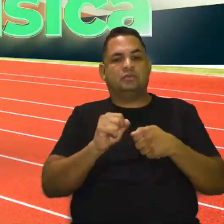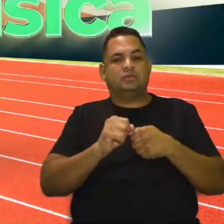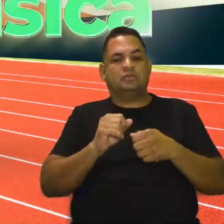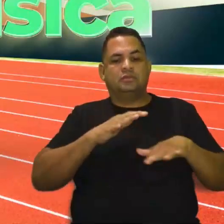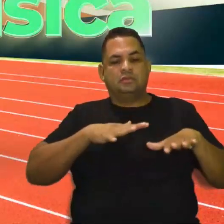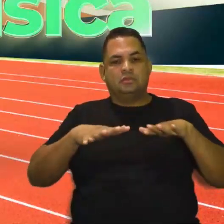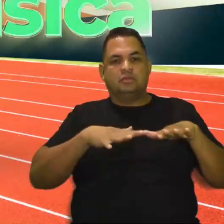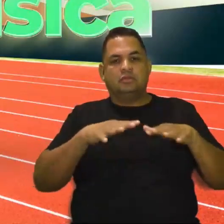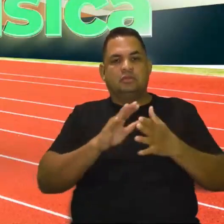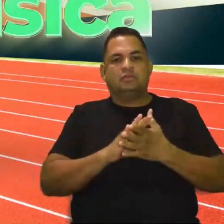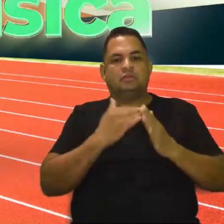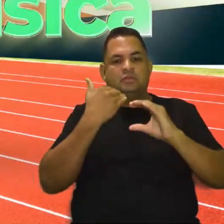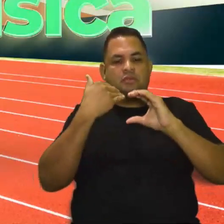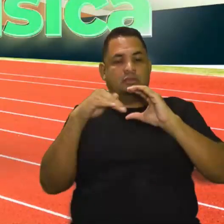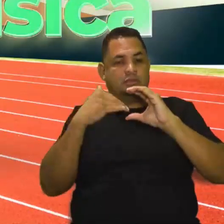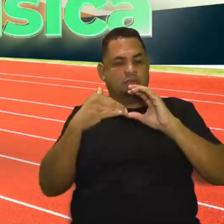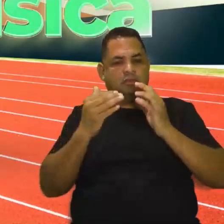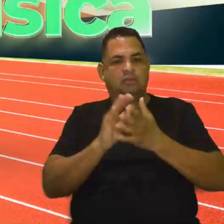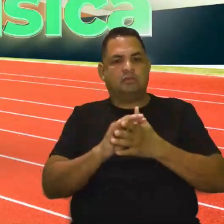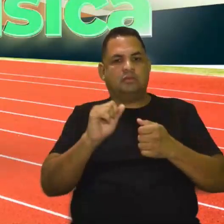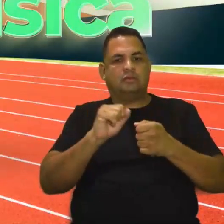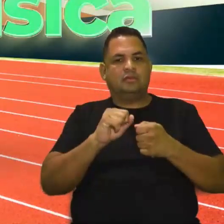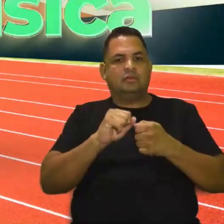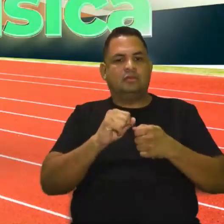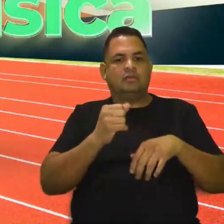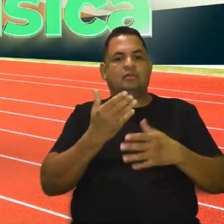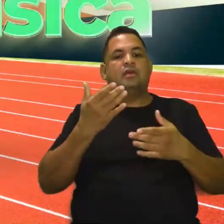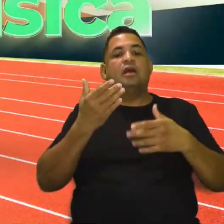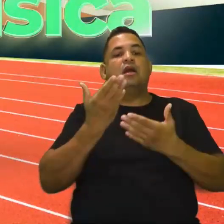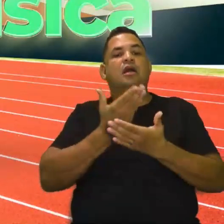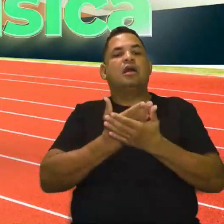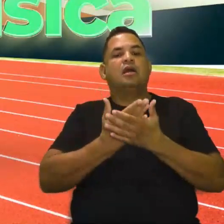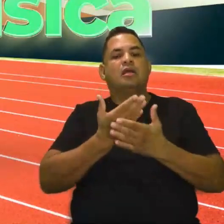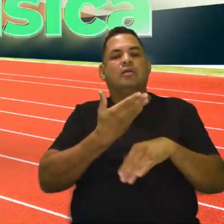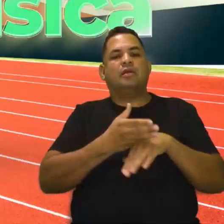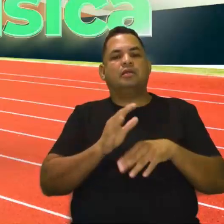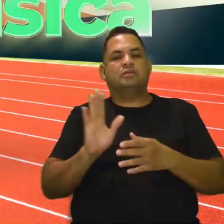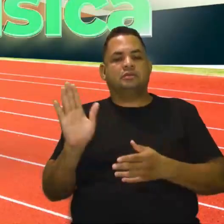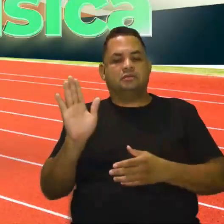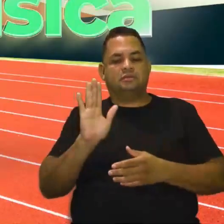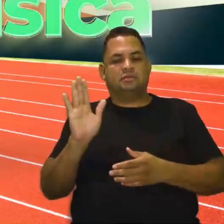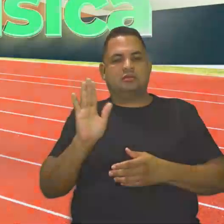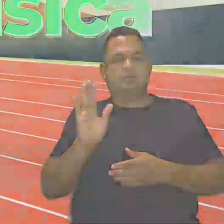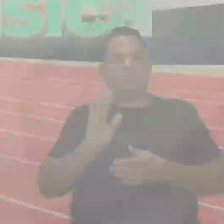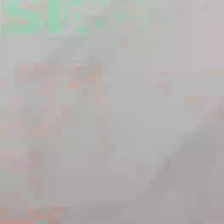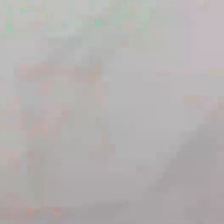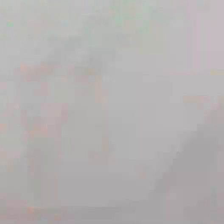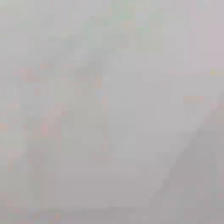mexa-se, mandar pra gente, fazer aula prática e até a próxima. Tchau, tchau!